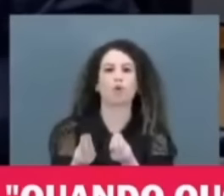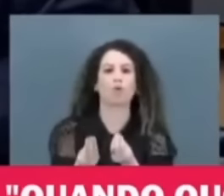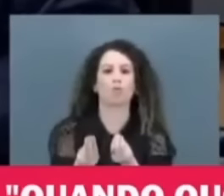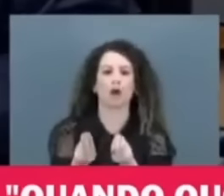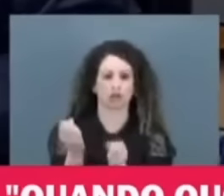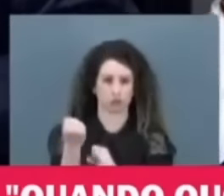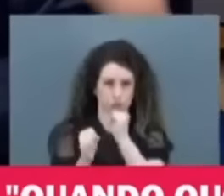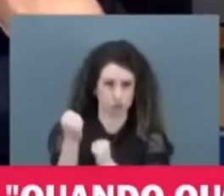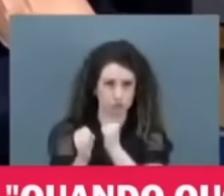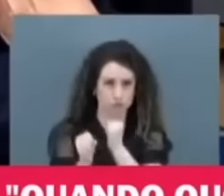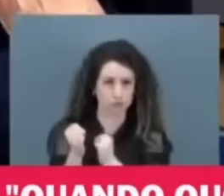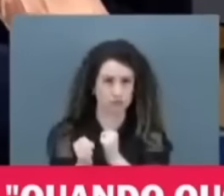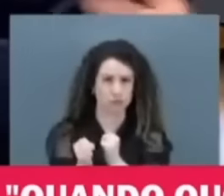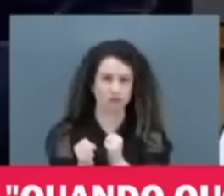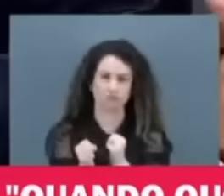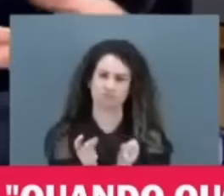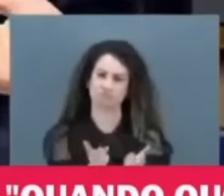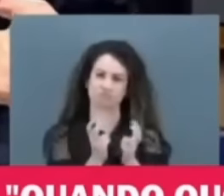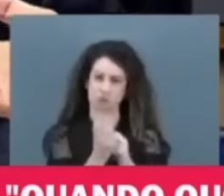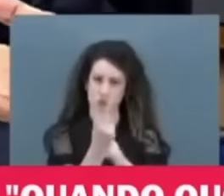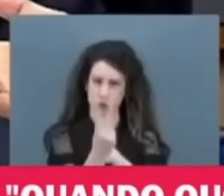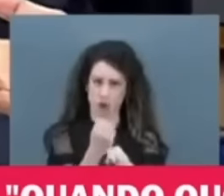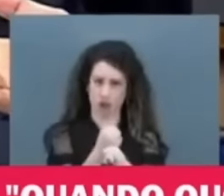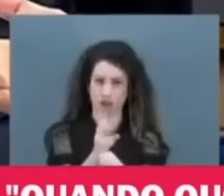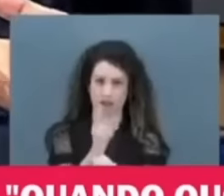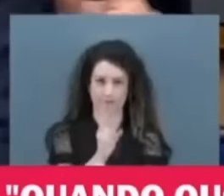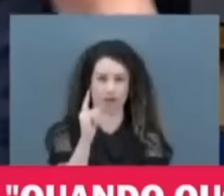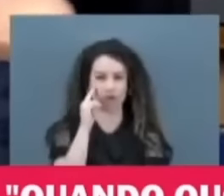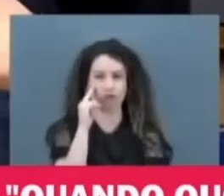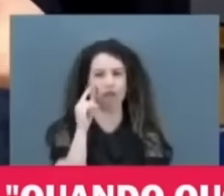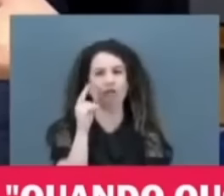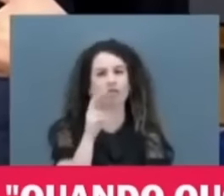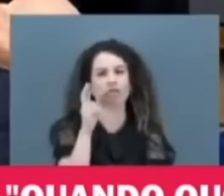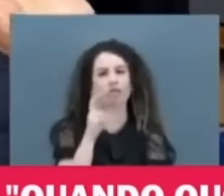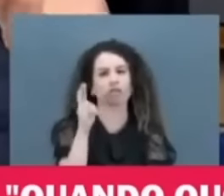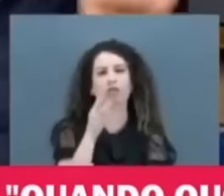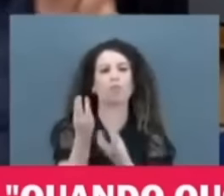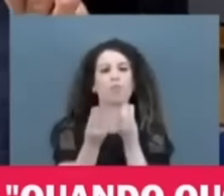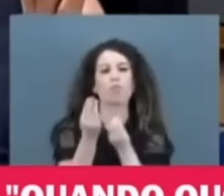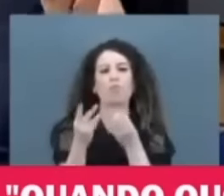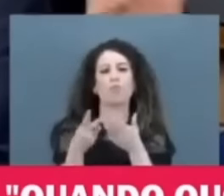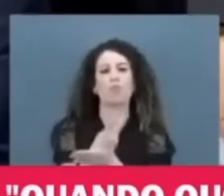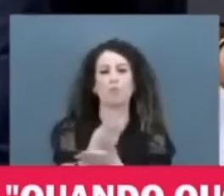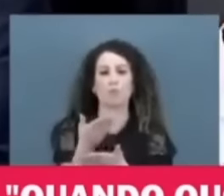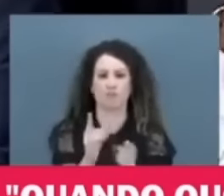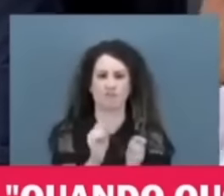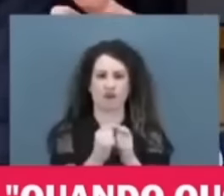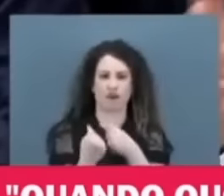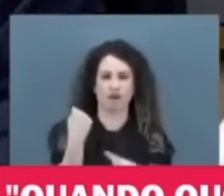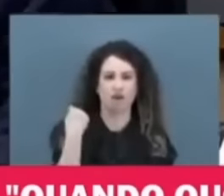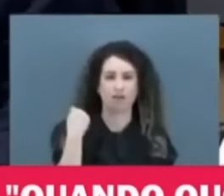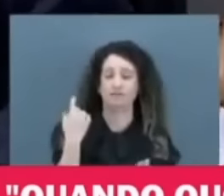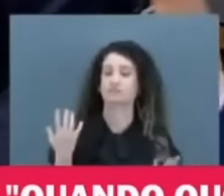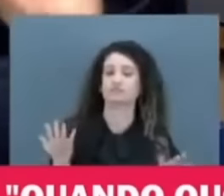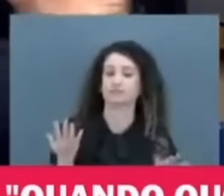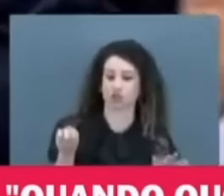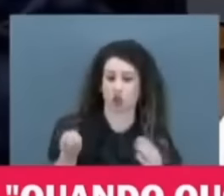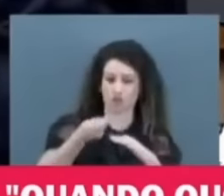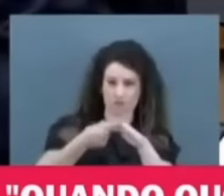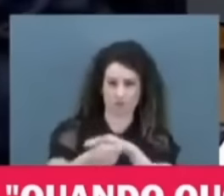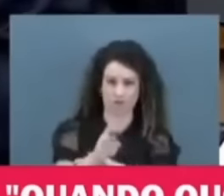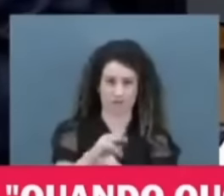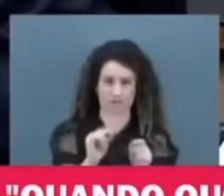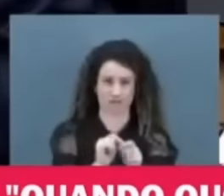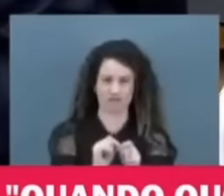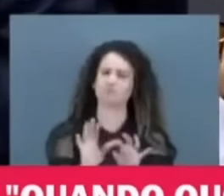ouvidos dizer que em do anos vai se depreciar o investimento feito liberando o vosso excelência no terceiro ano para fazer novos investimentos por que que se faz